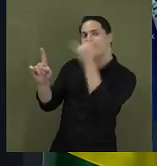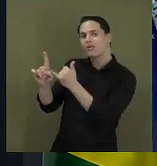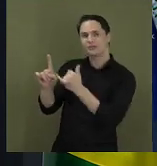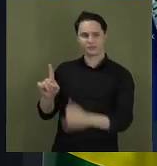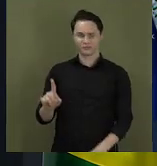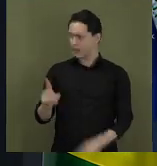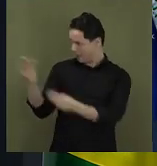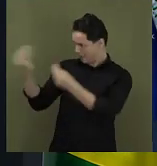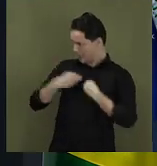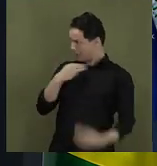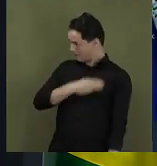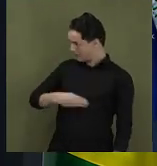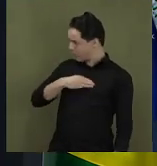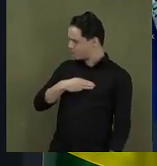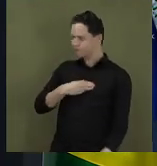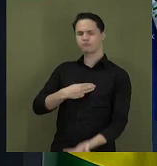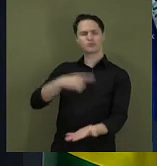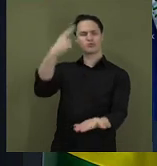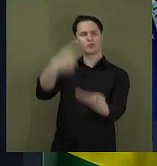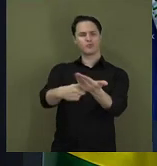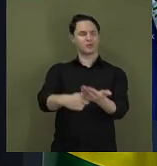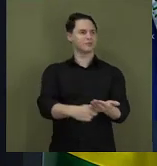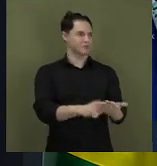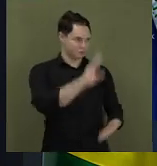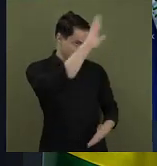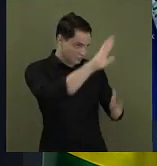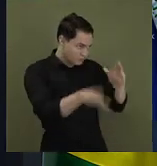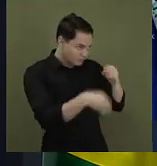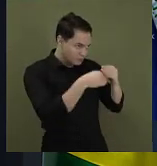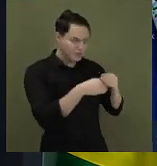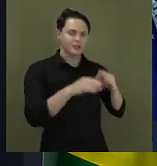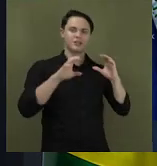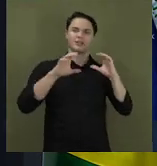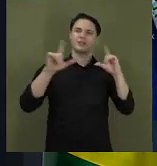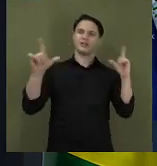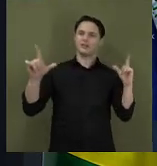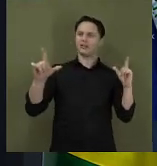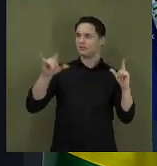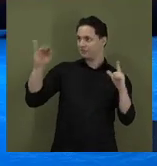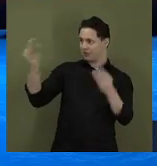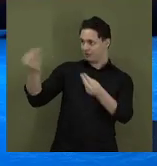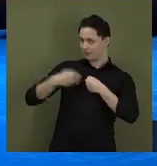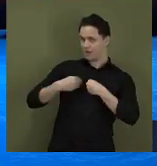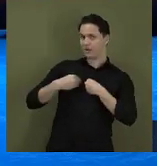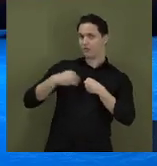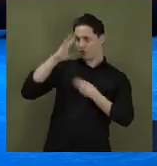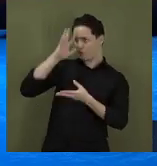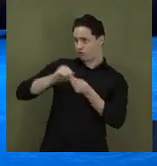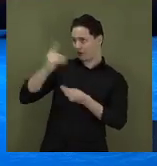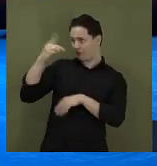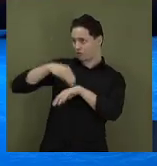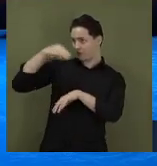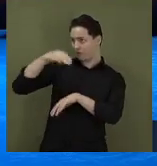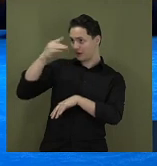dada é missão cumprida. Permite uma parte? Claro, senador Sérgio Moro, se o presidente me permitir fazer a conclusão em mais 1 minuto e